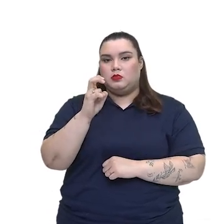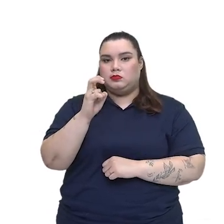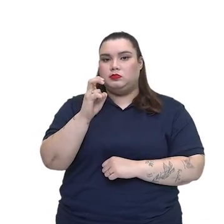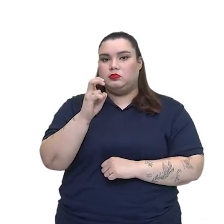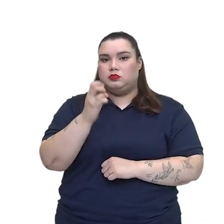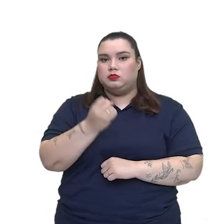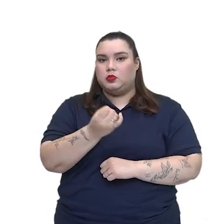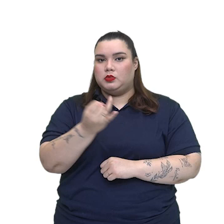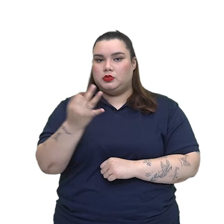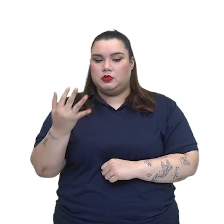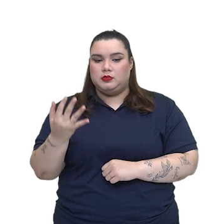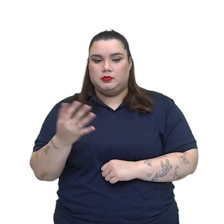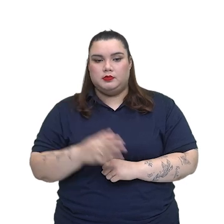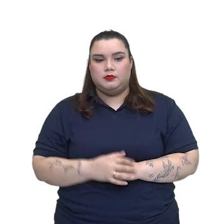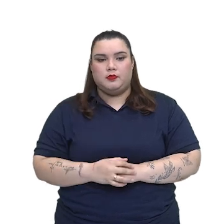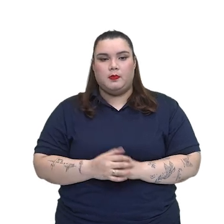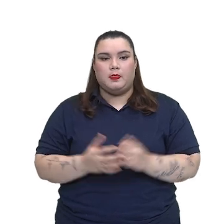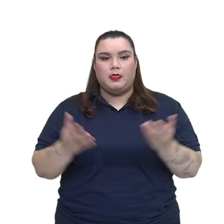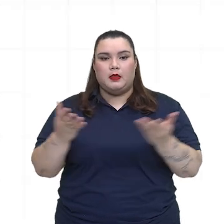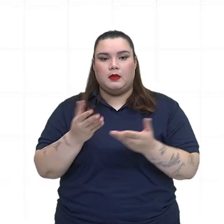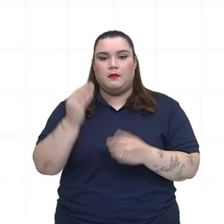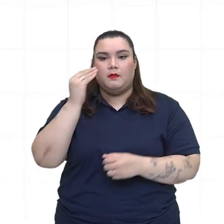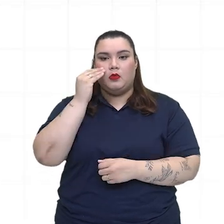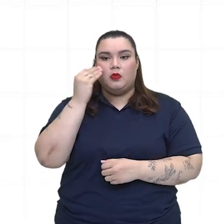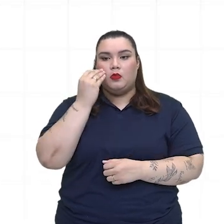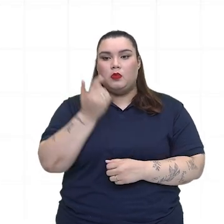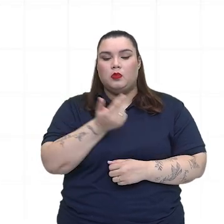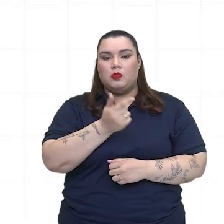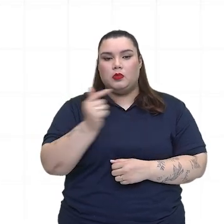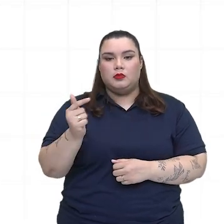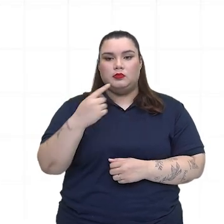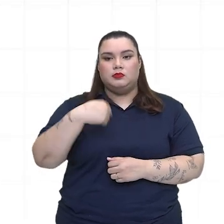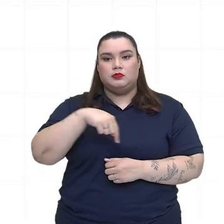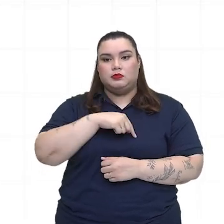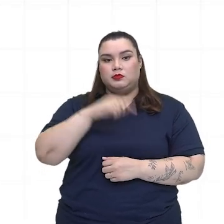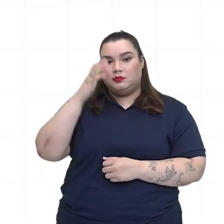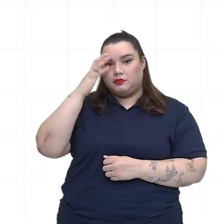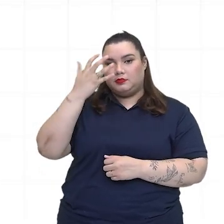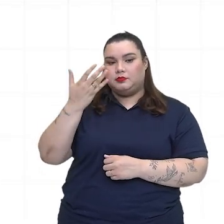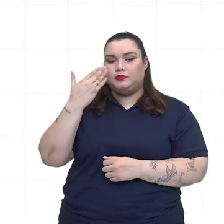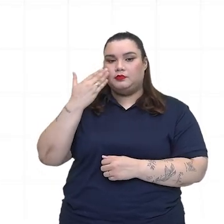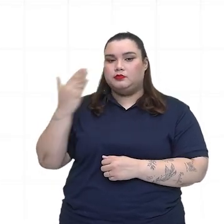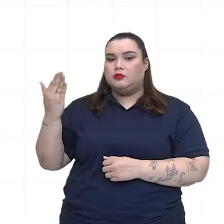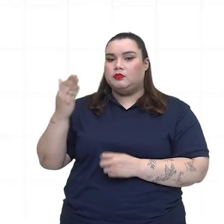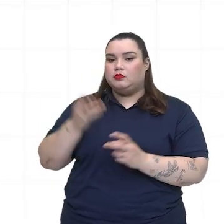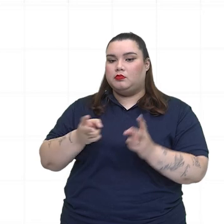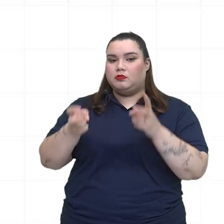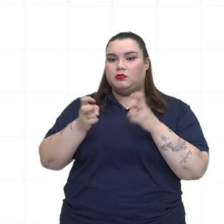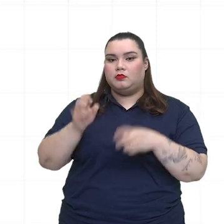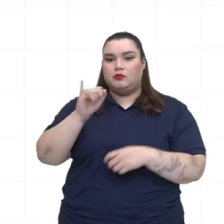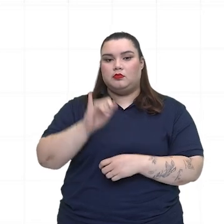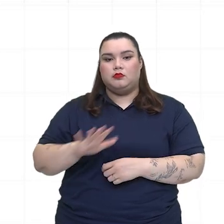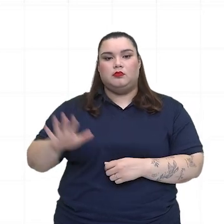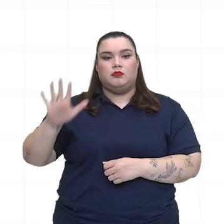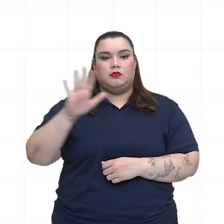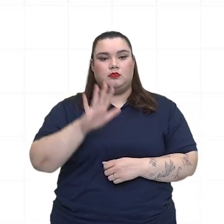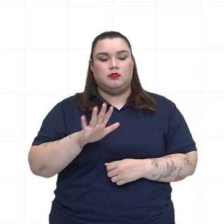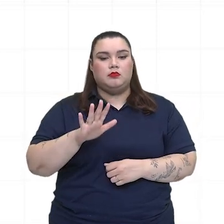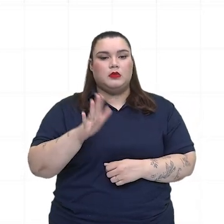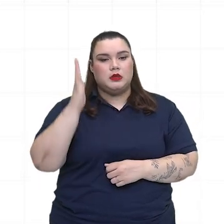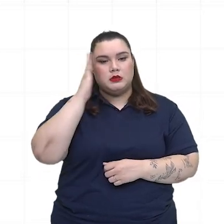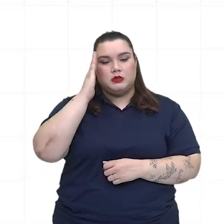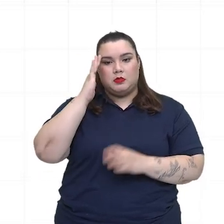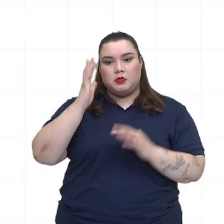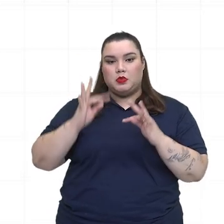moedas. Agora, vamos ver mais uma situação para a gente resolver. Observe essa imagem. Considerando